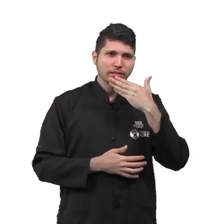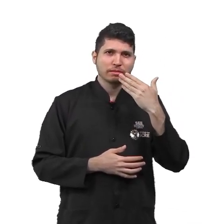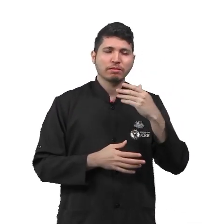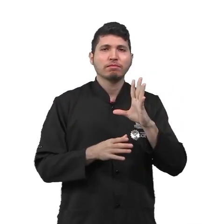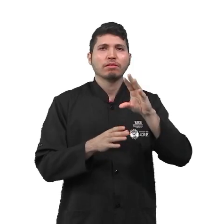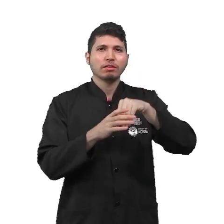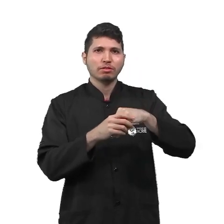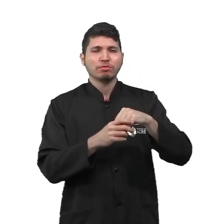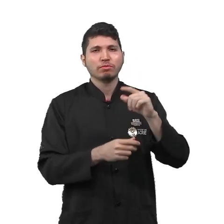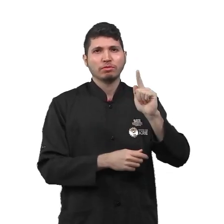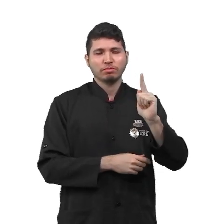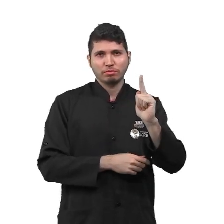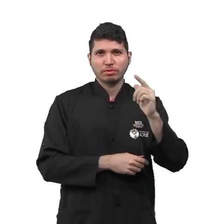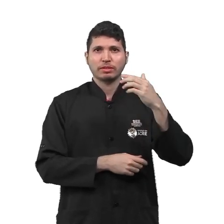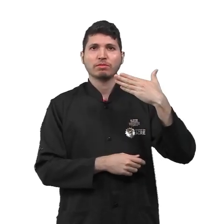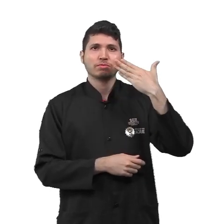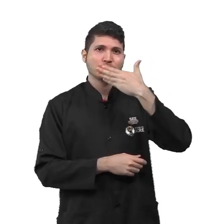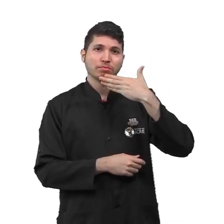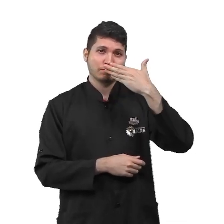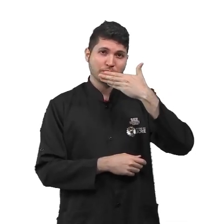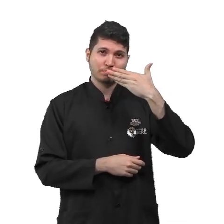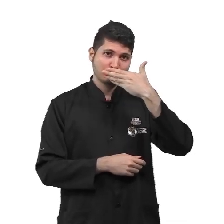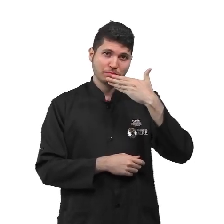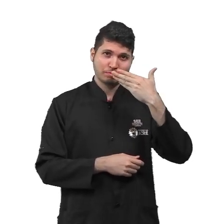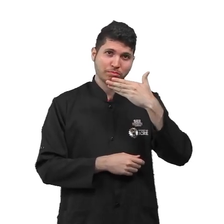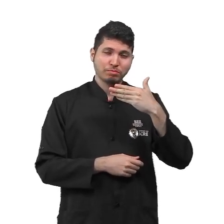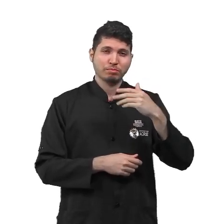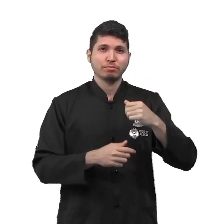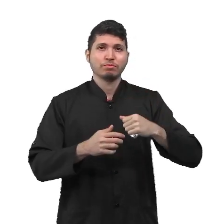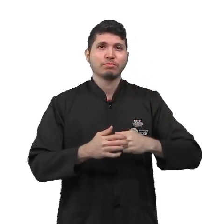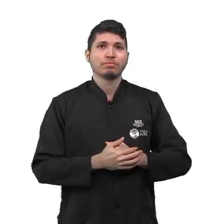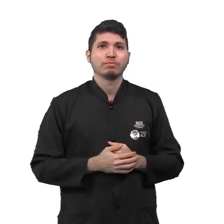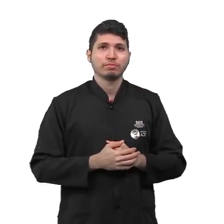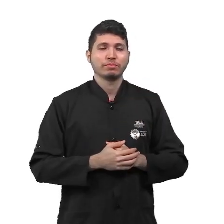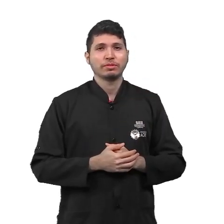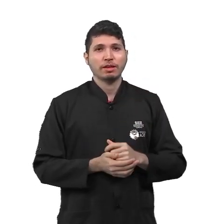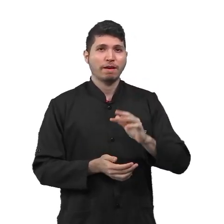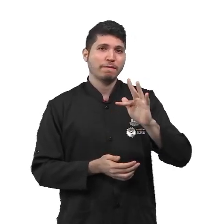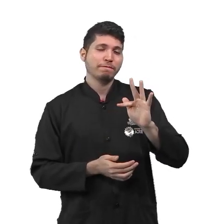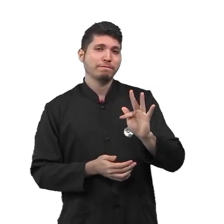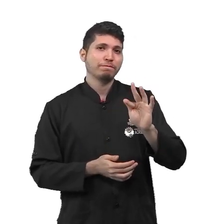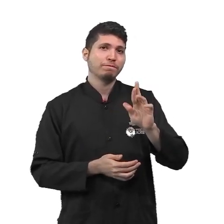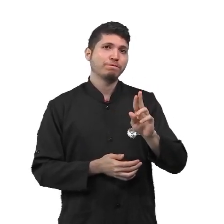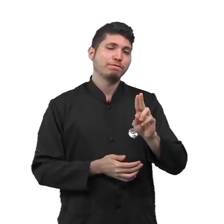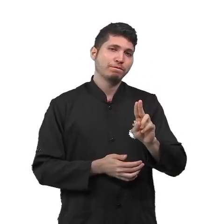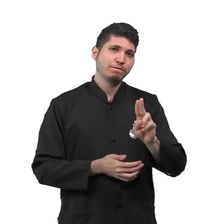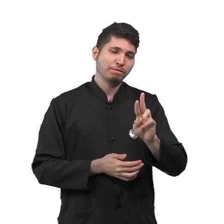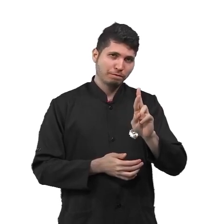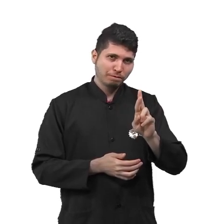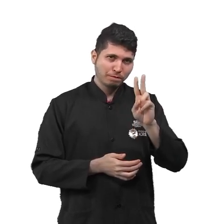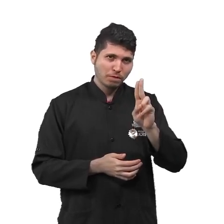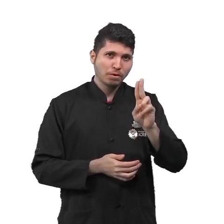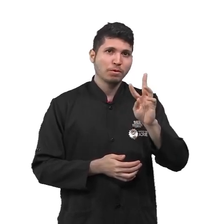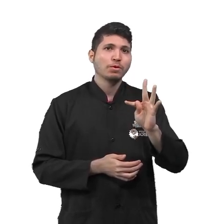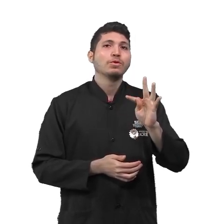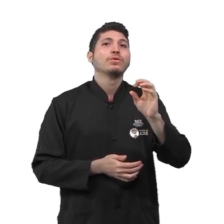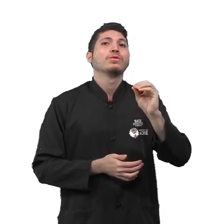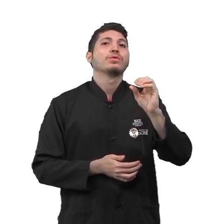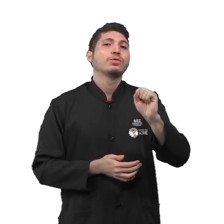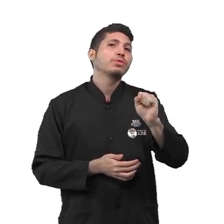glicose, que é o açúcar normal que a gente costuma comer, a frutose, que é o açúcar ali das frutas, e